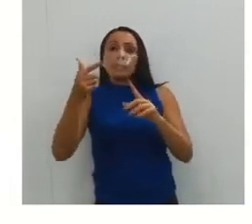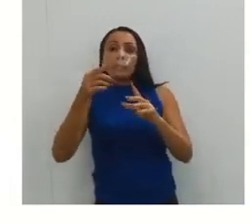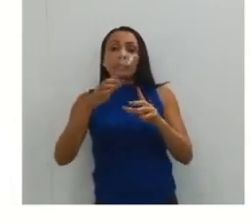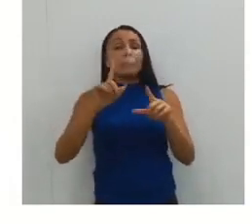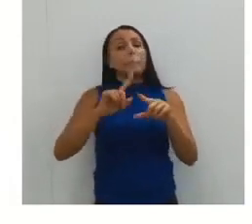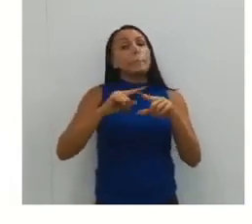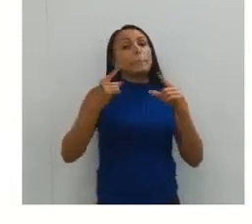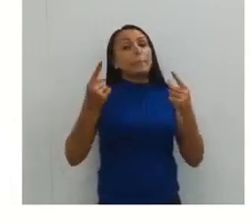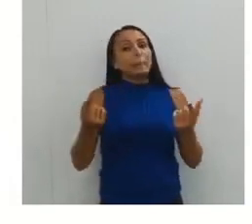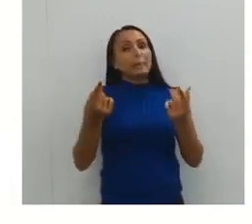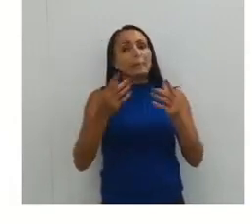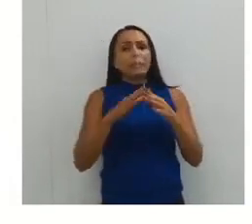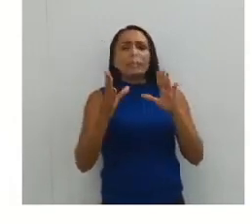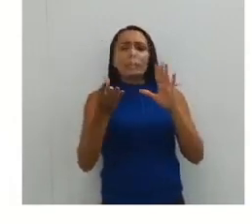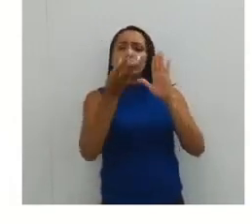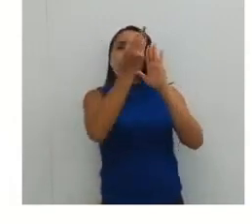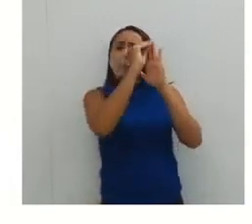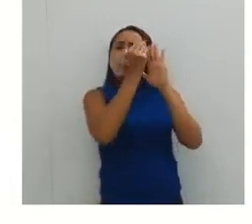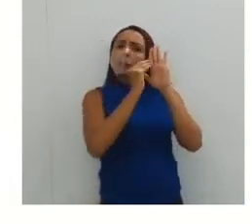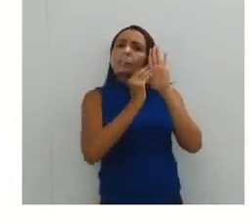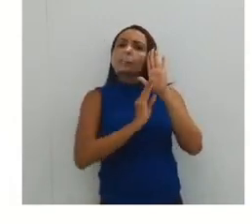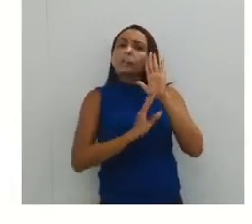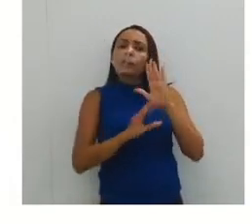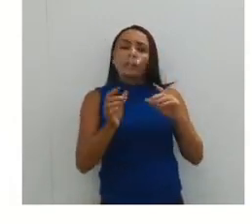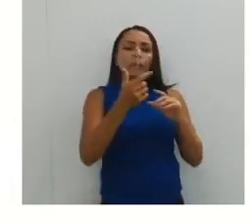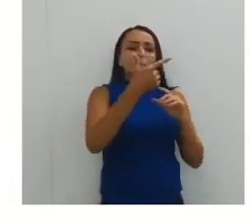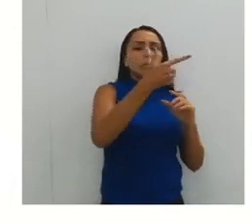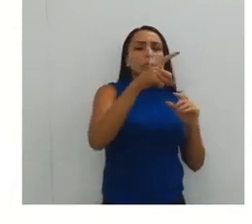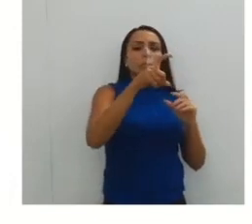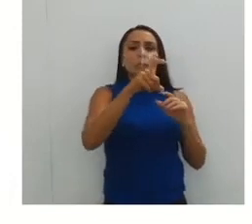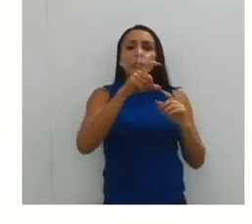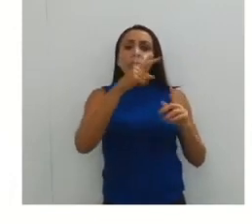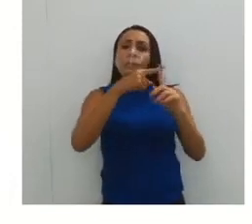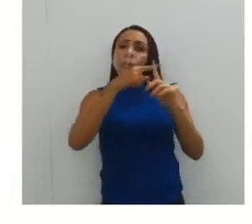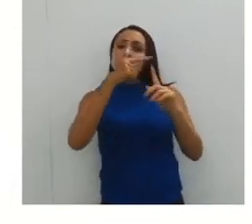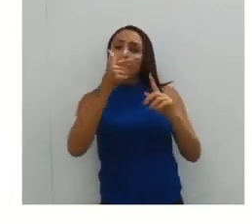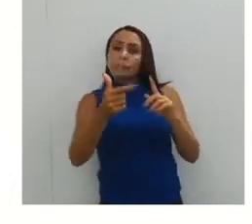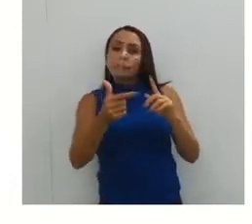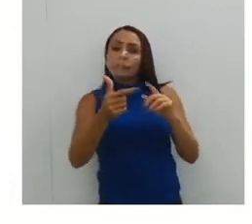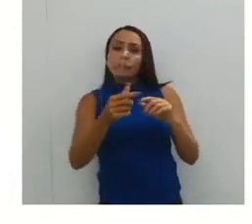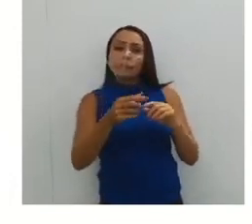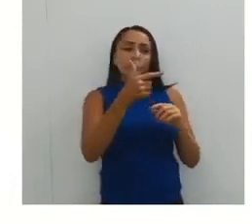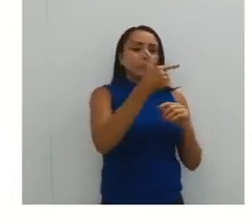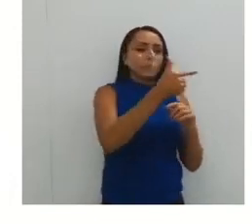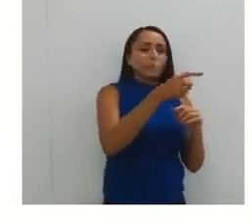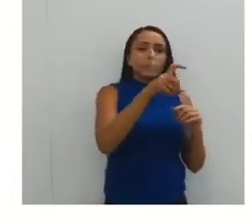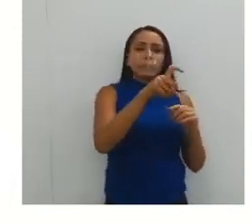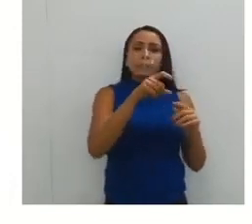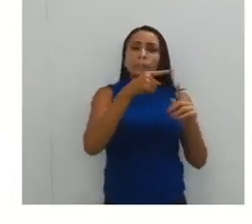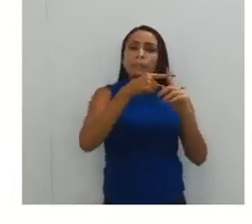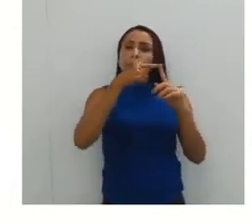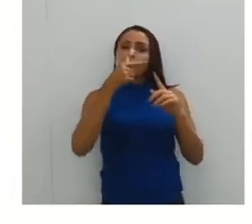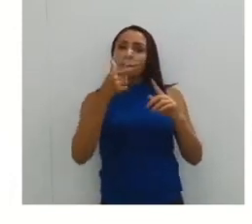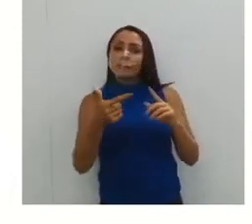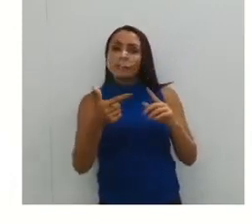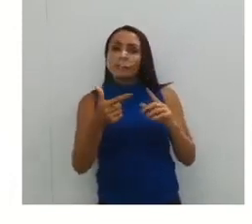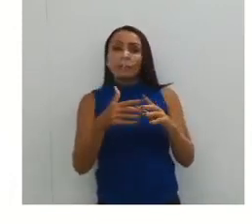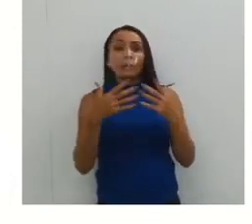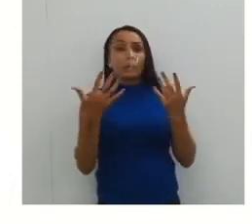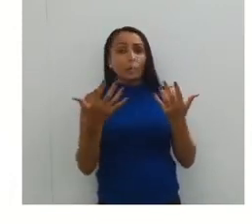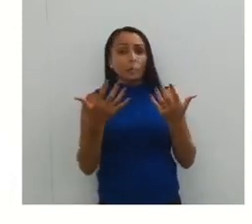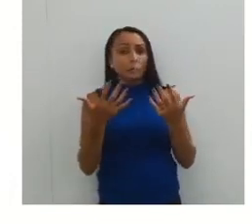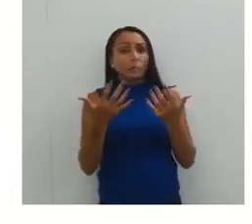colocar assim, você vai ficar assim, ó, 2x mais 2, 2x mais 2. Dá uma